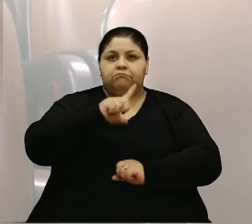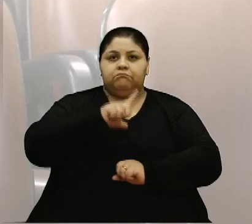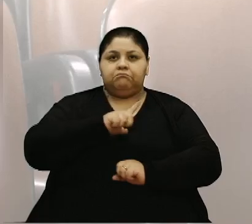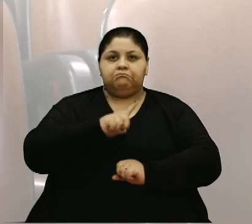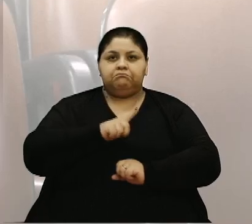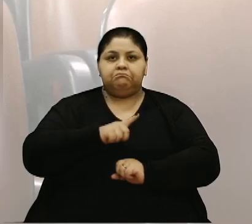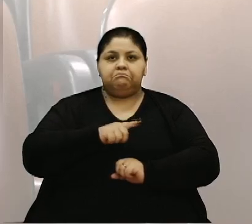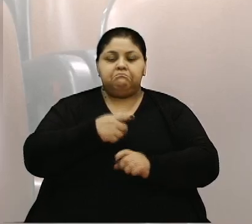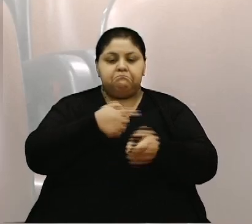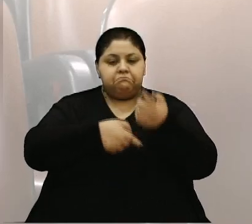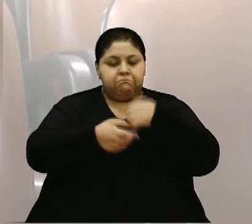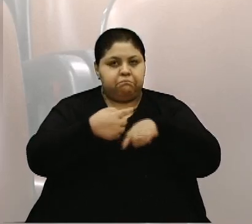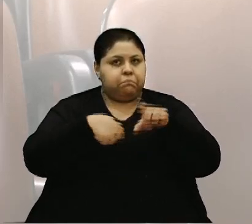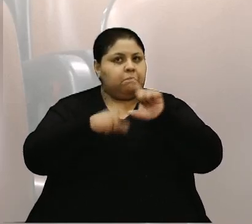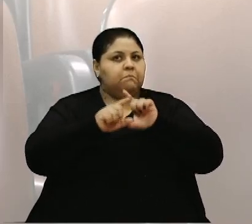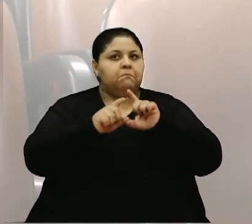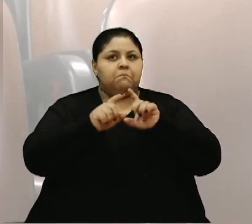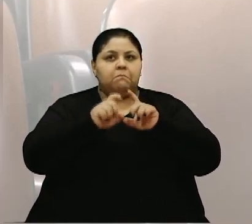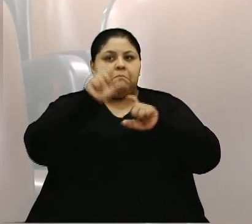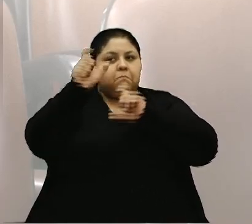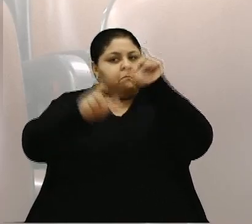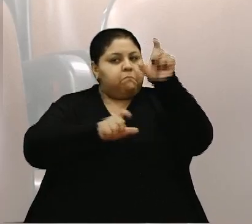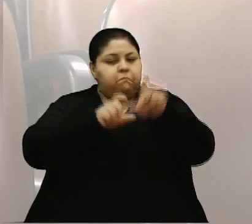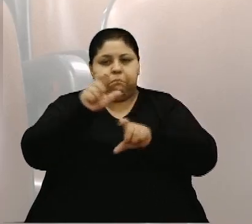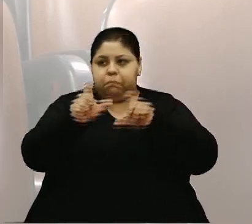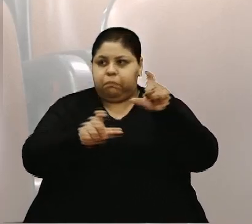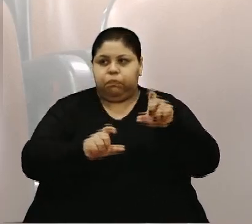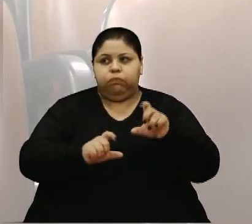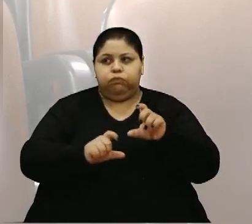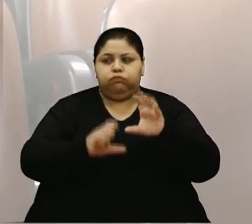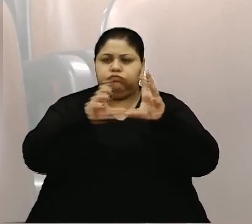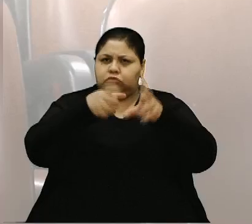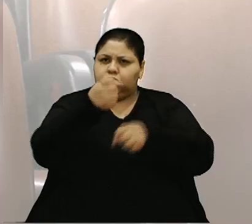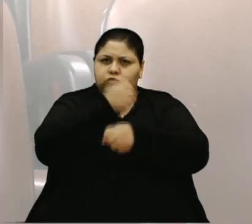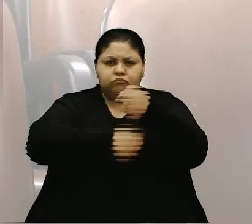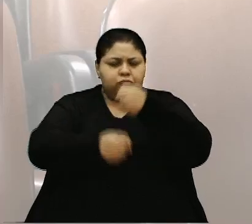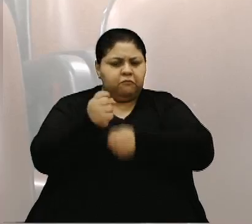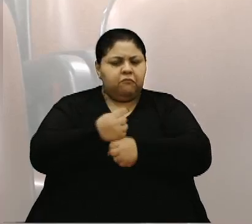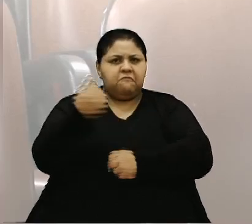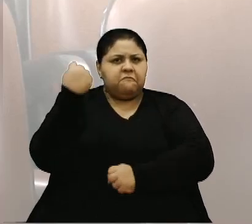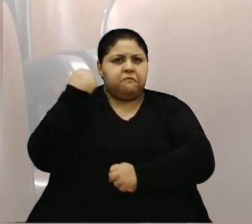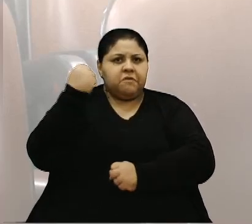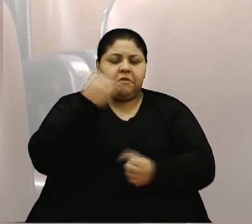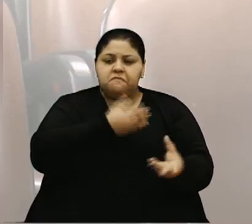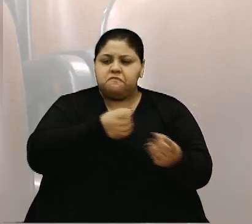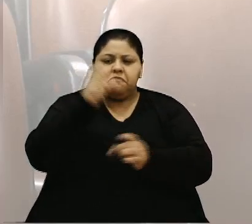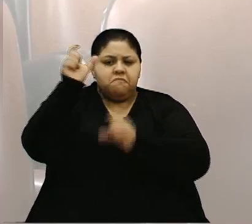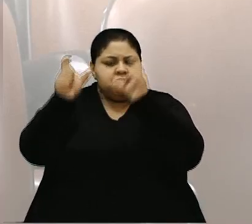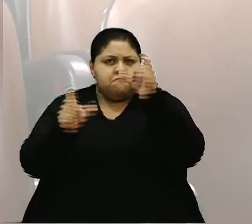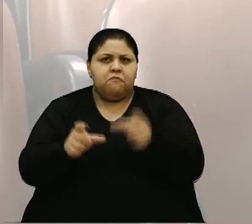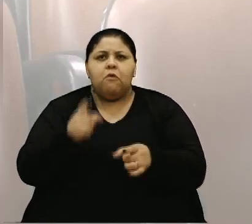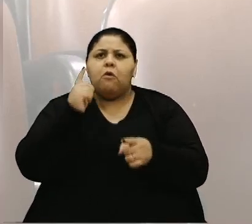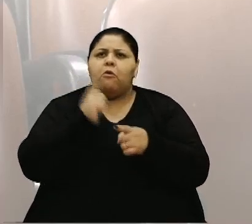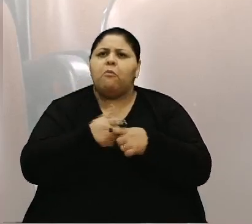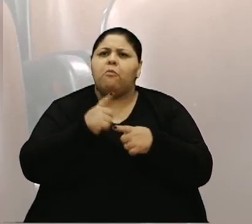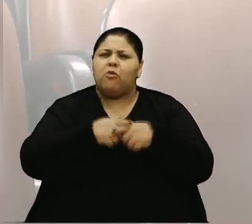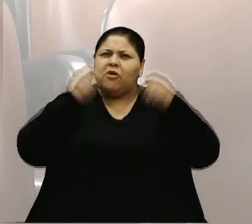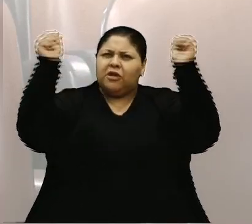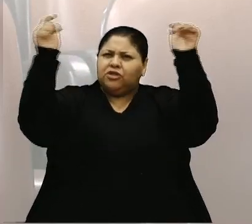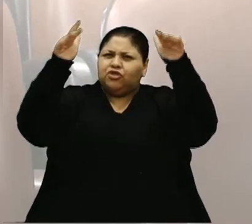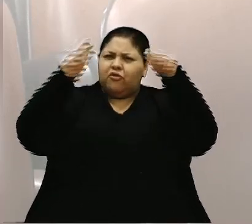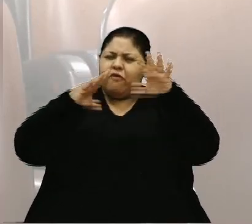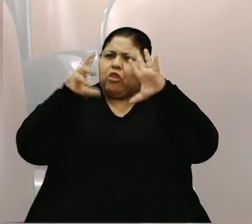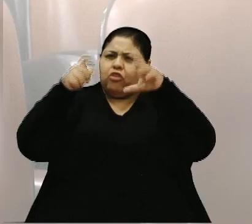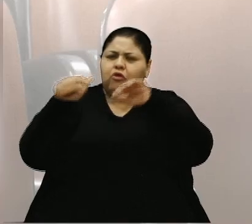superou o público de todas as edições. Nesse domingo, uma grande quantidade de gente, porque choveu toda a